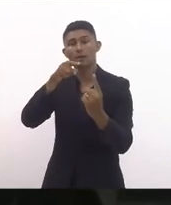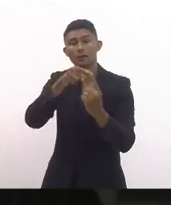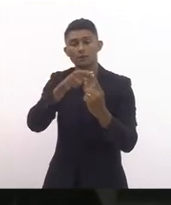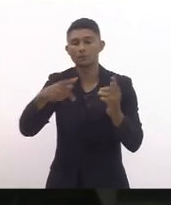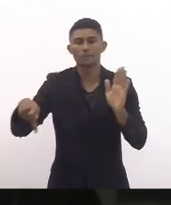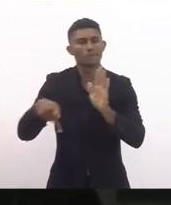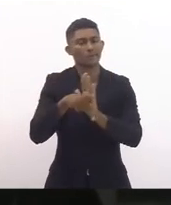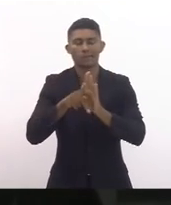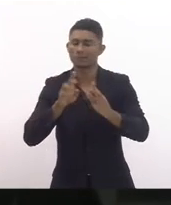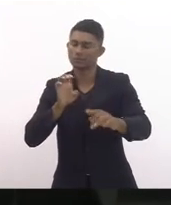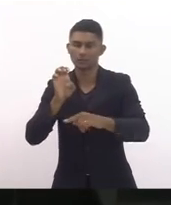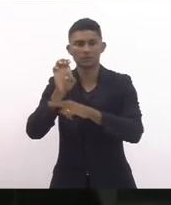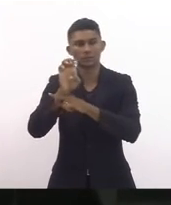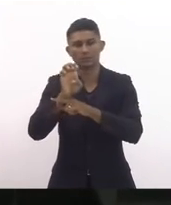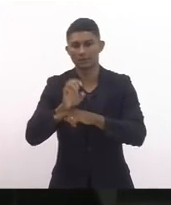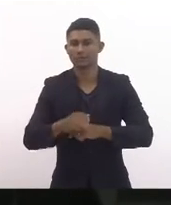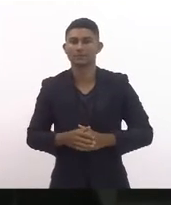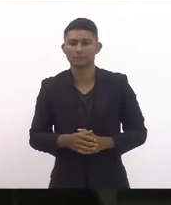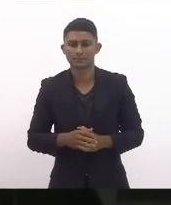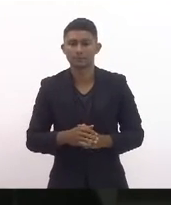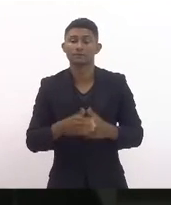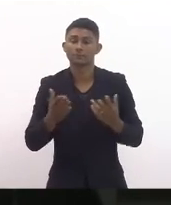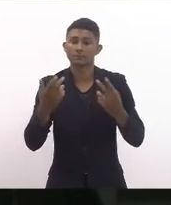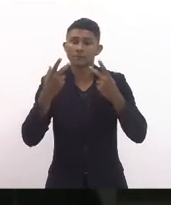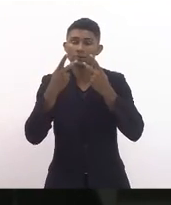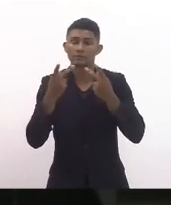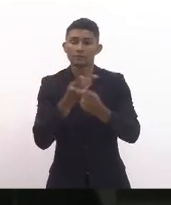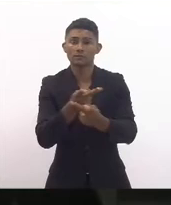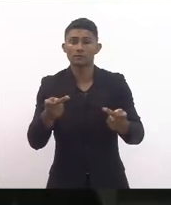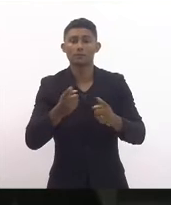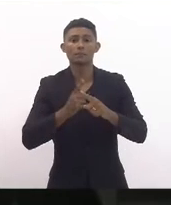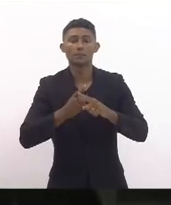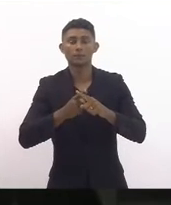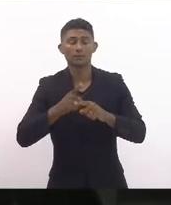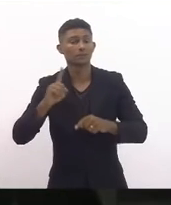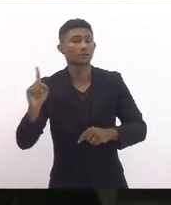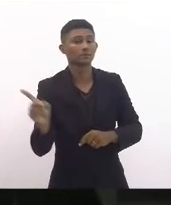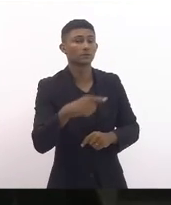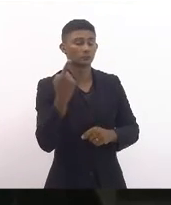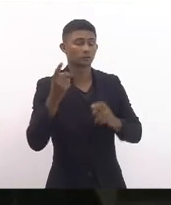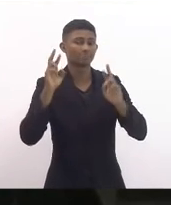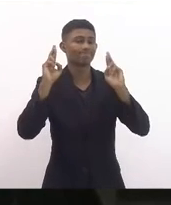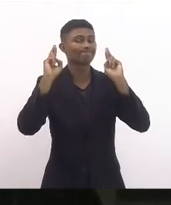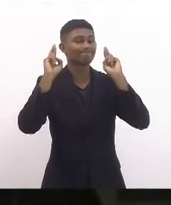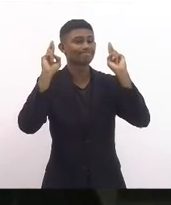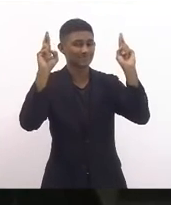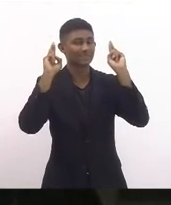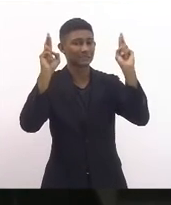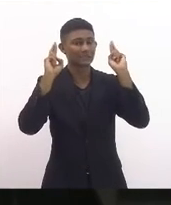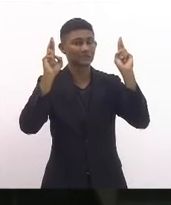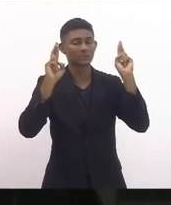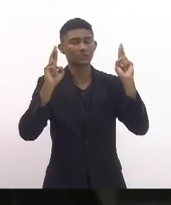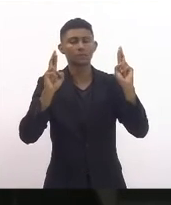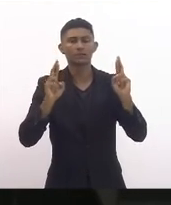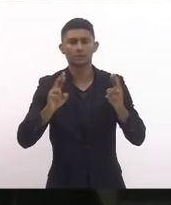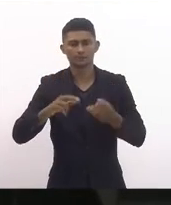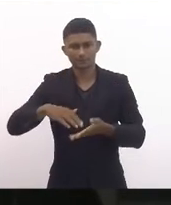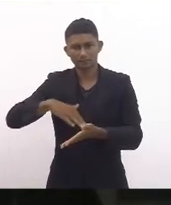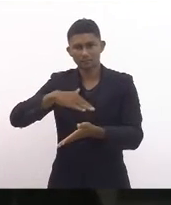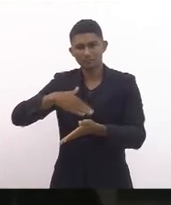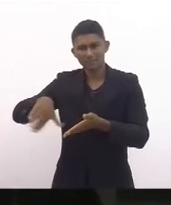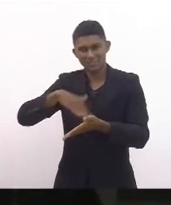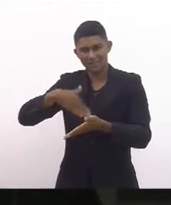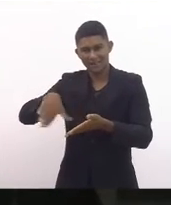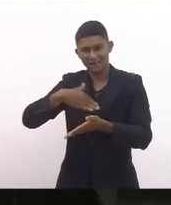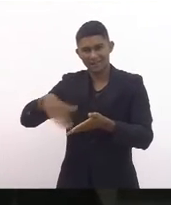estamos falando sobre isso porque a nossa esperança a senhora Presidente é que a secretaria